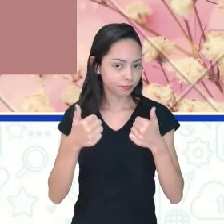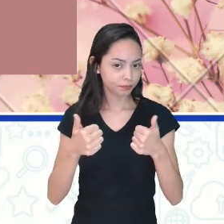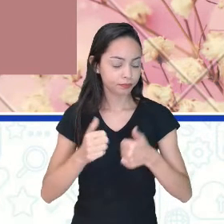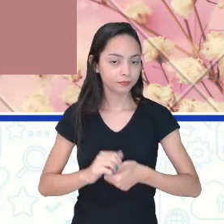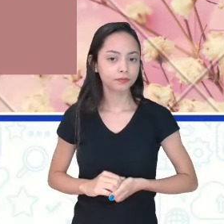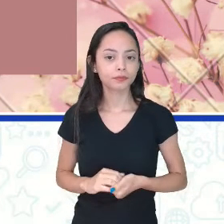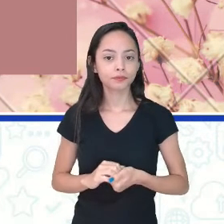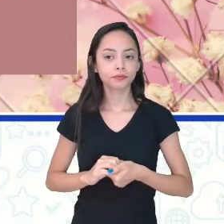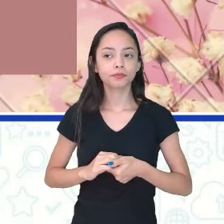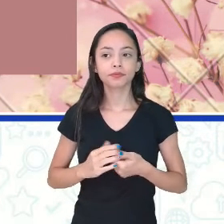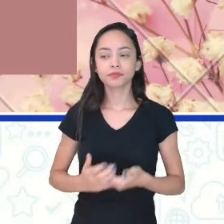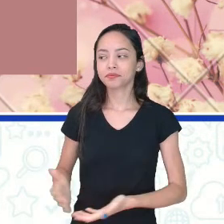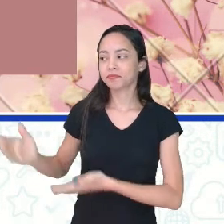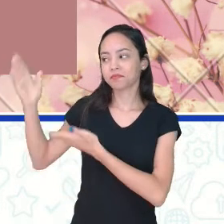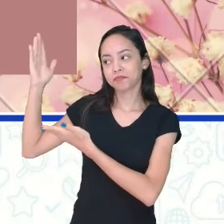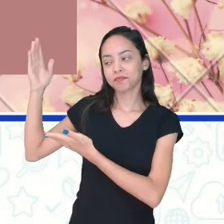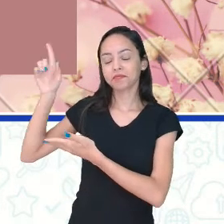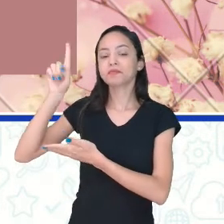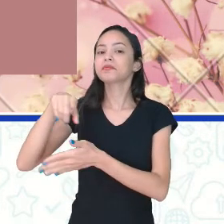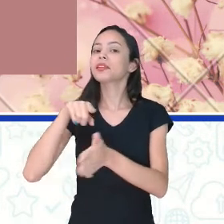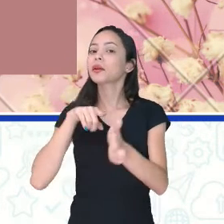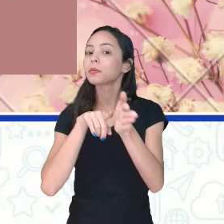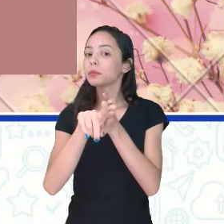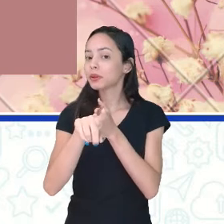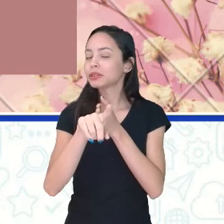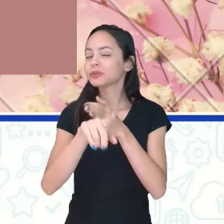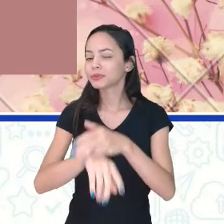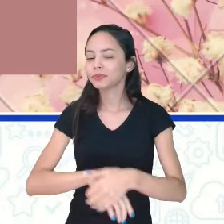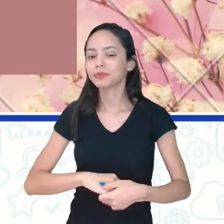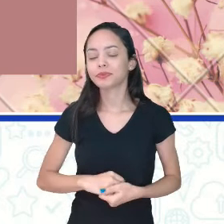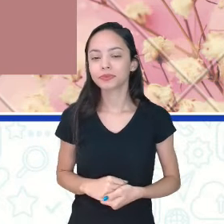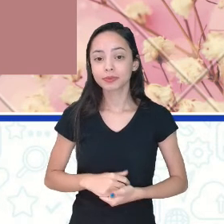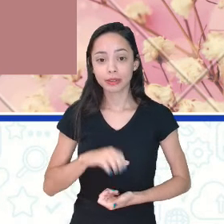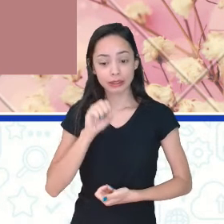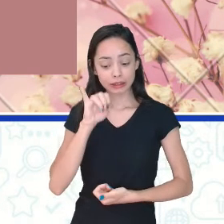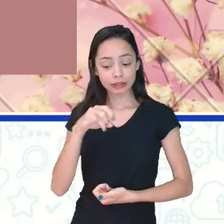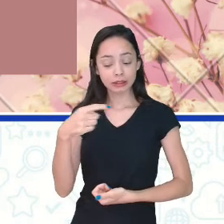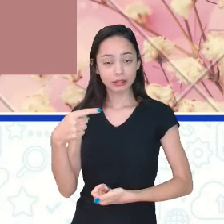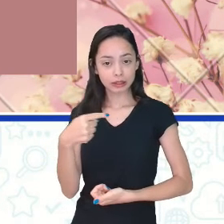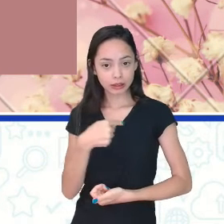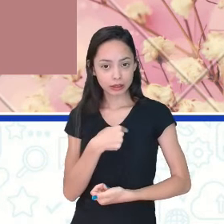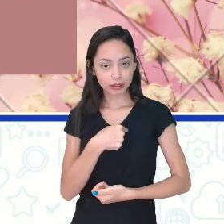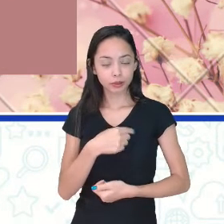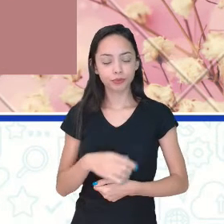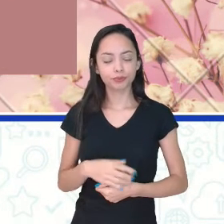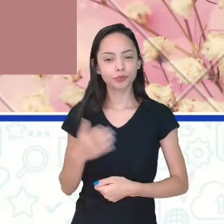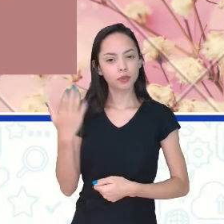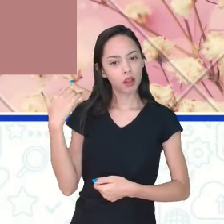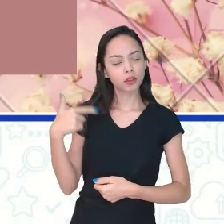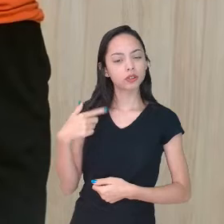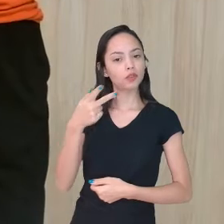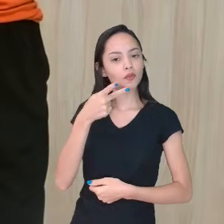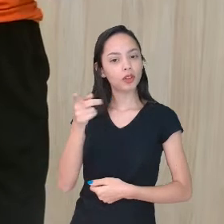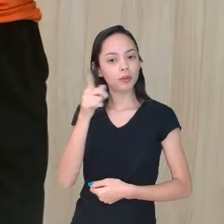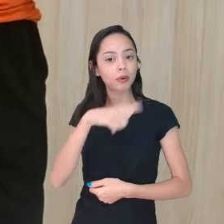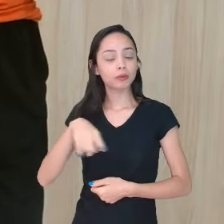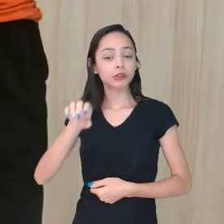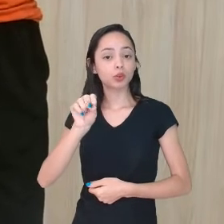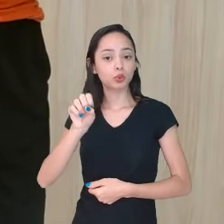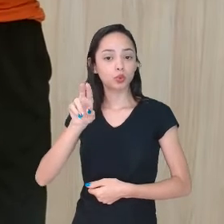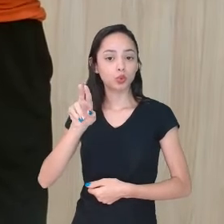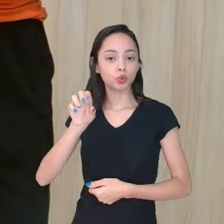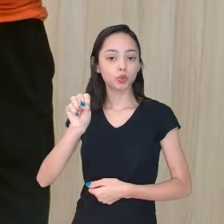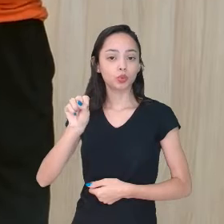E aqui eu vou jogar uma pergunta, ó. Se eu falei para vocês que o substantivo